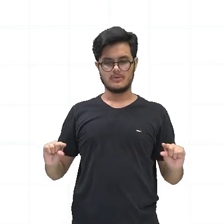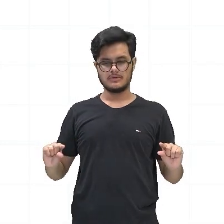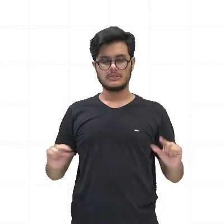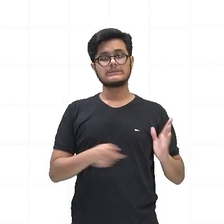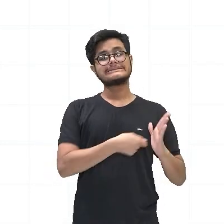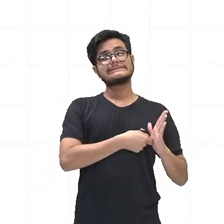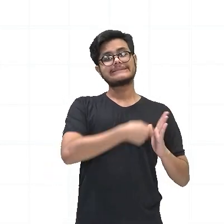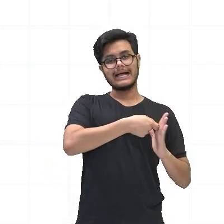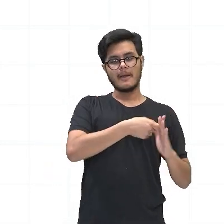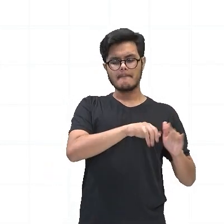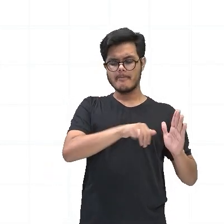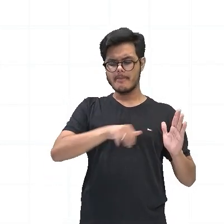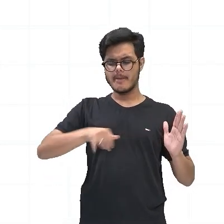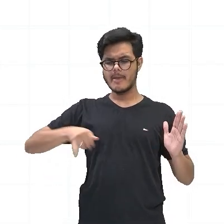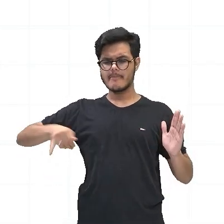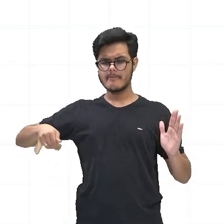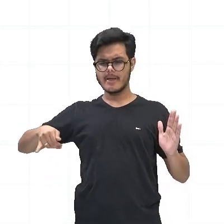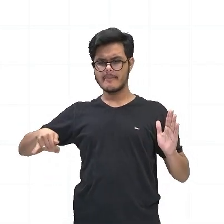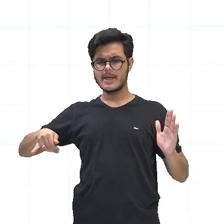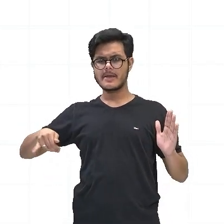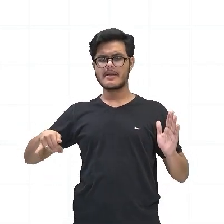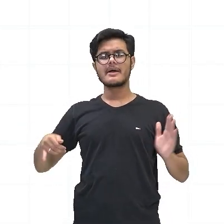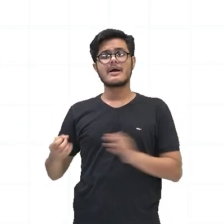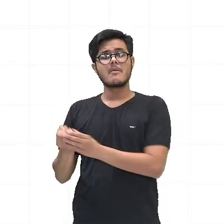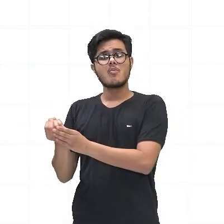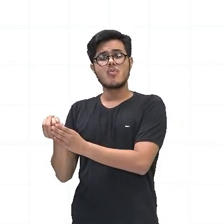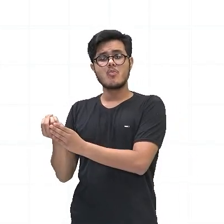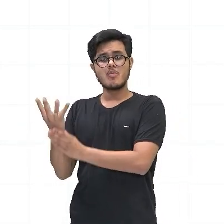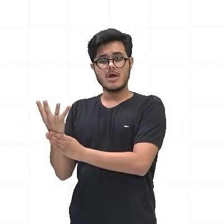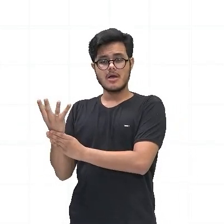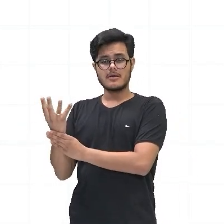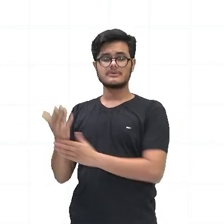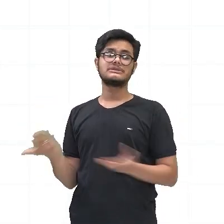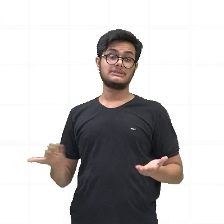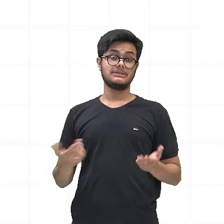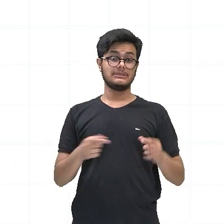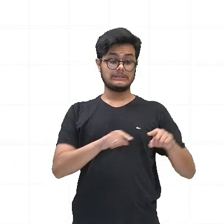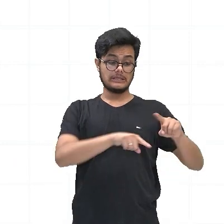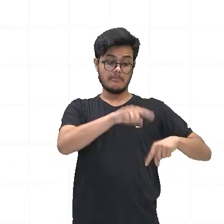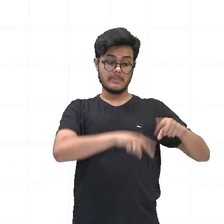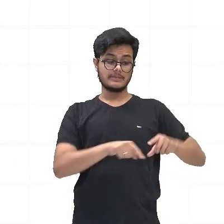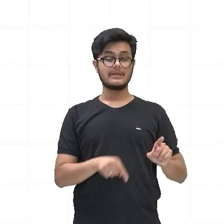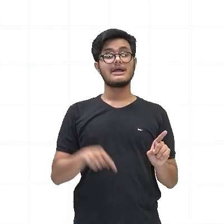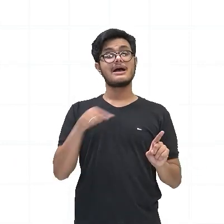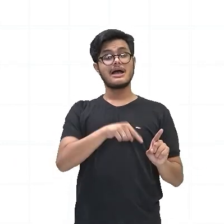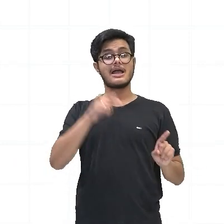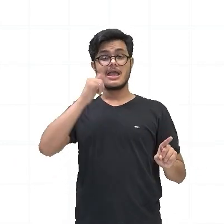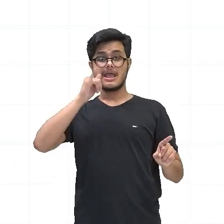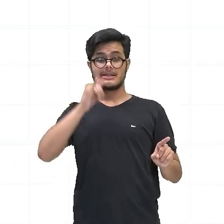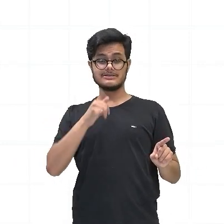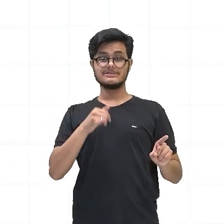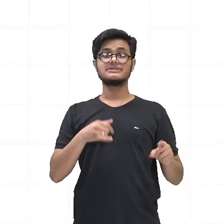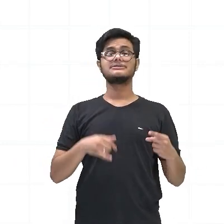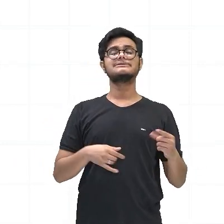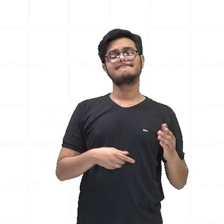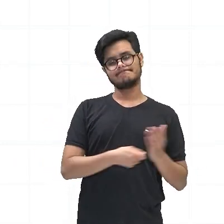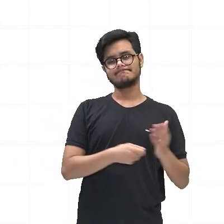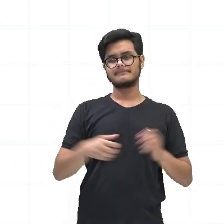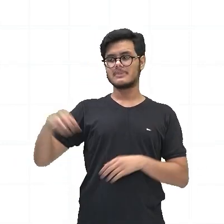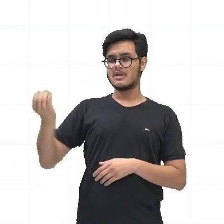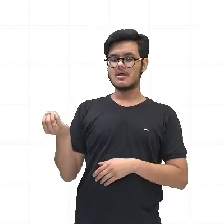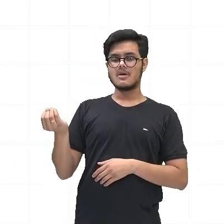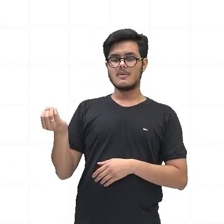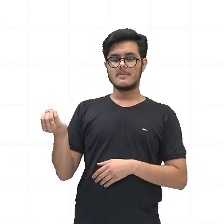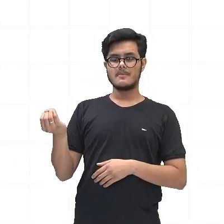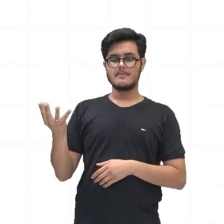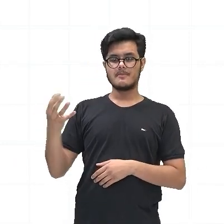vai gerar energia elétrica, no nosso exemplo aí é a pilha, vai gerar energia para que essa lâmpada venha acender, né? Ele também